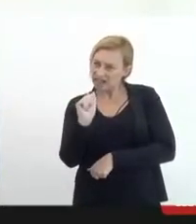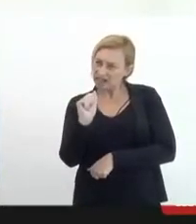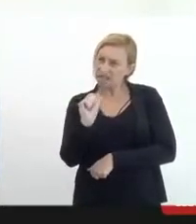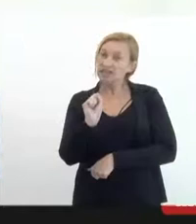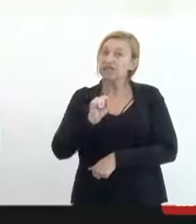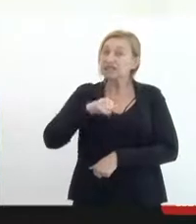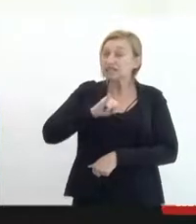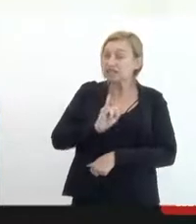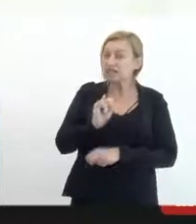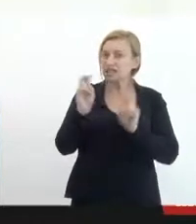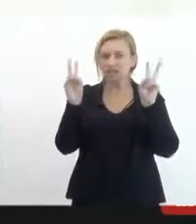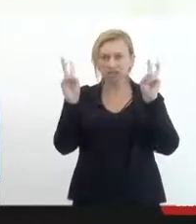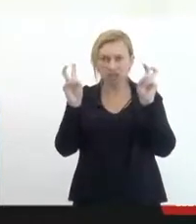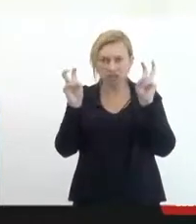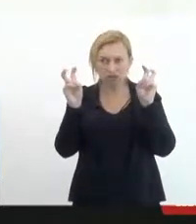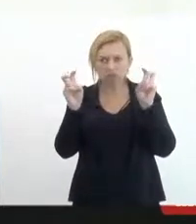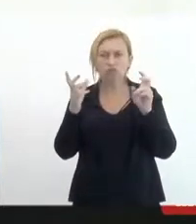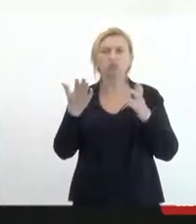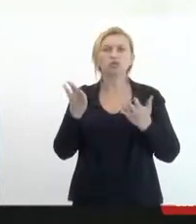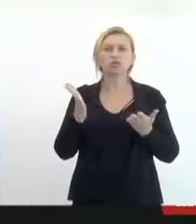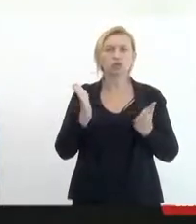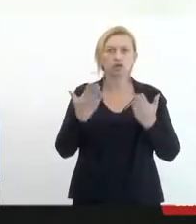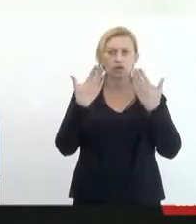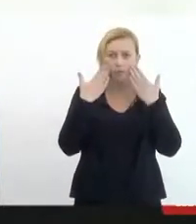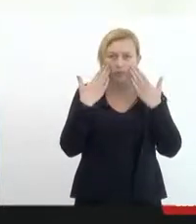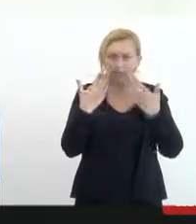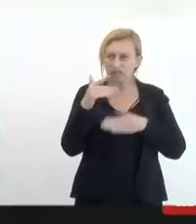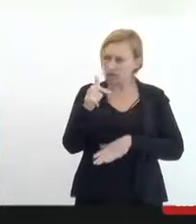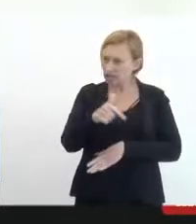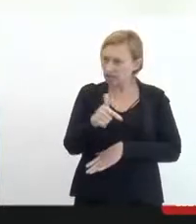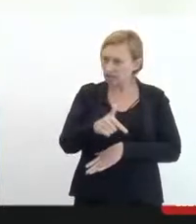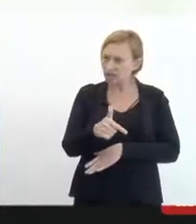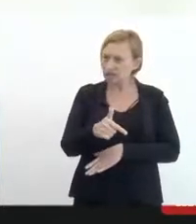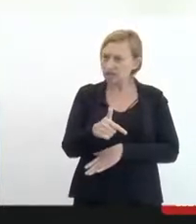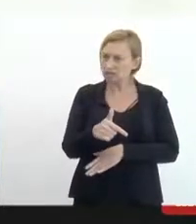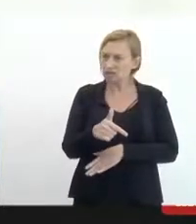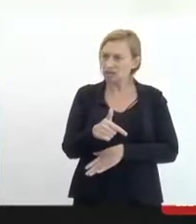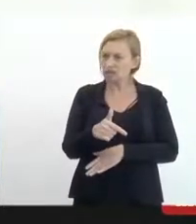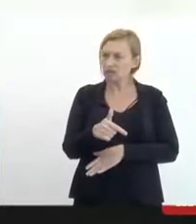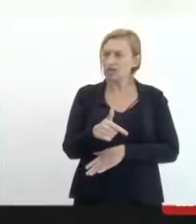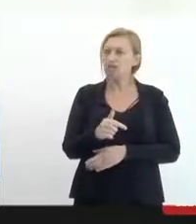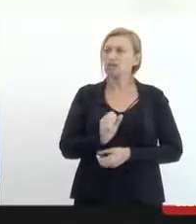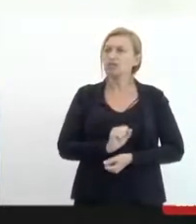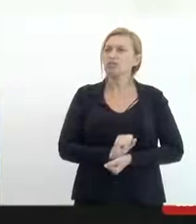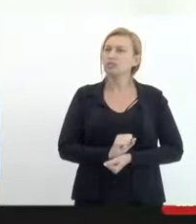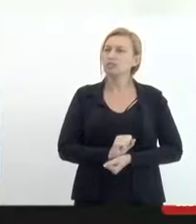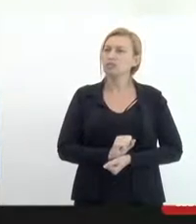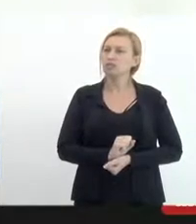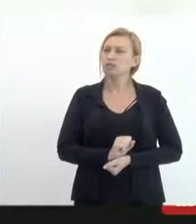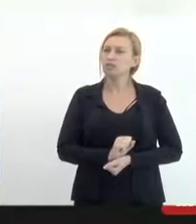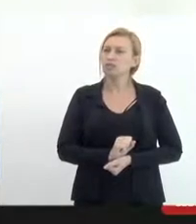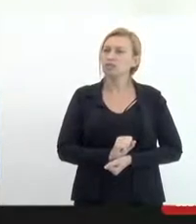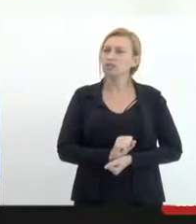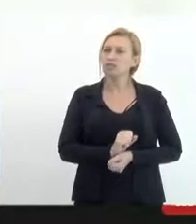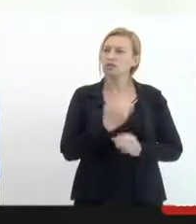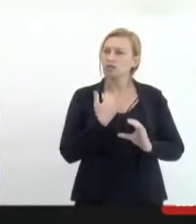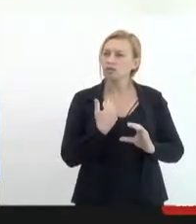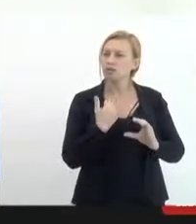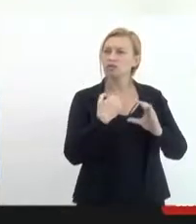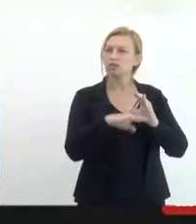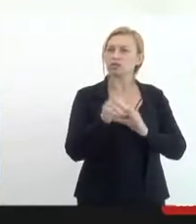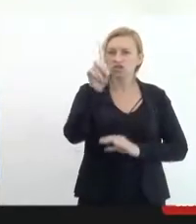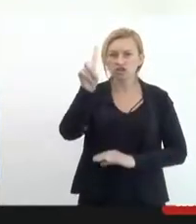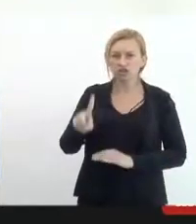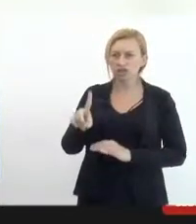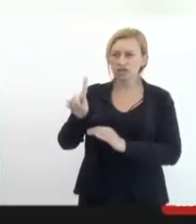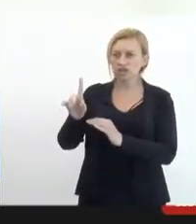se essas questões que eu coloquei é factível de Vossa Senhoria levar à direção